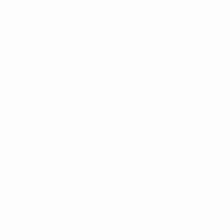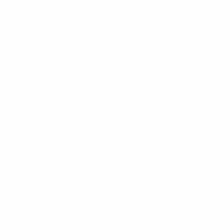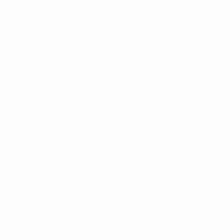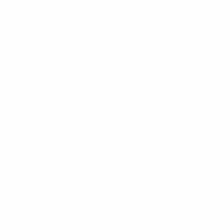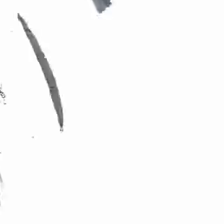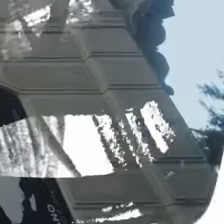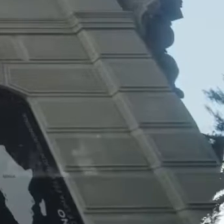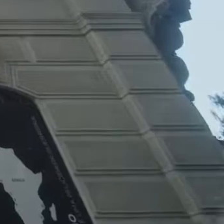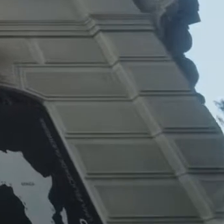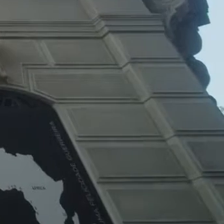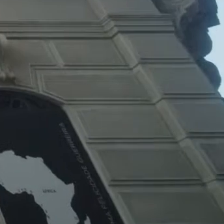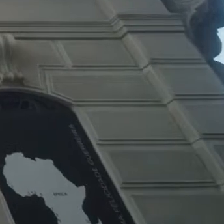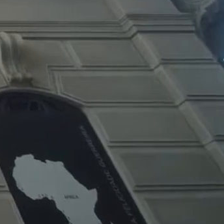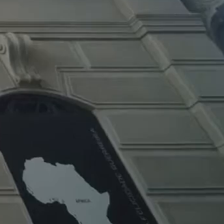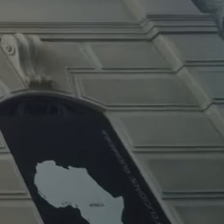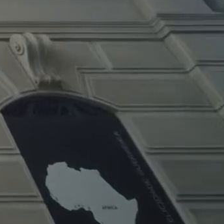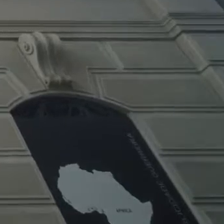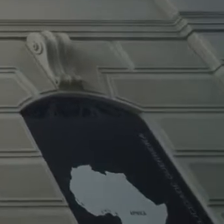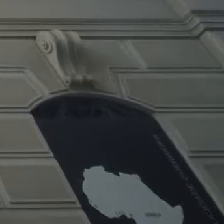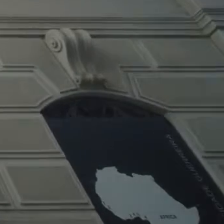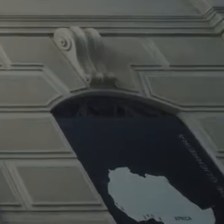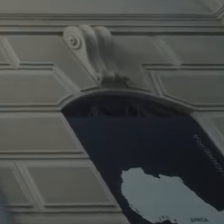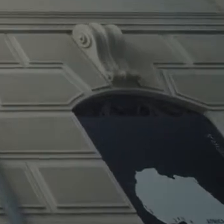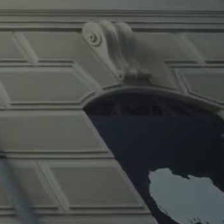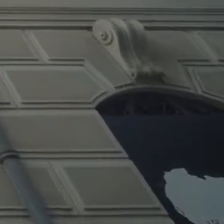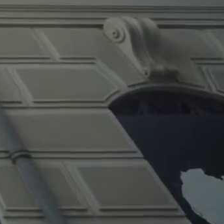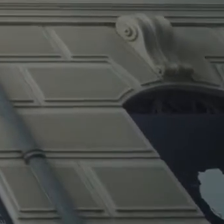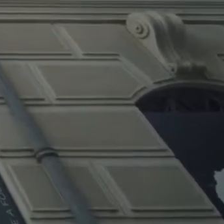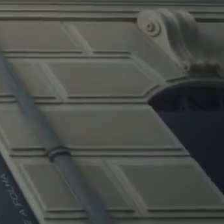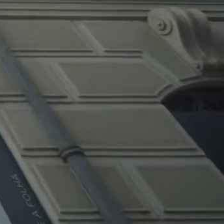patrocinadores. MDM, Mar de Música 2022.